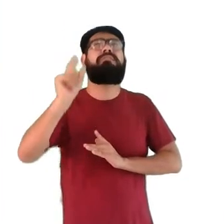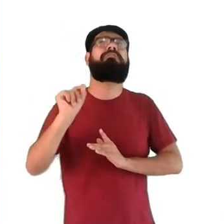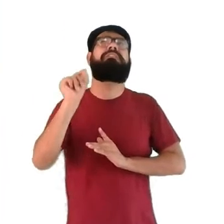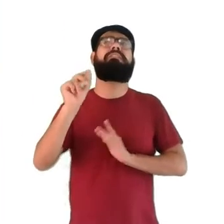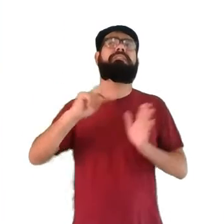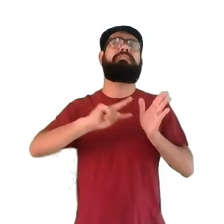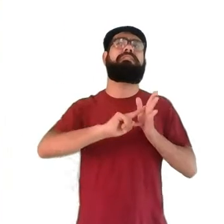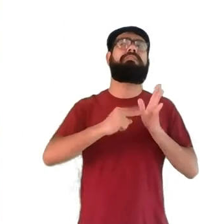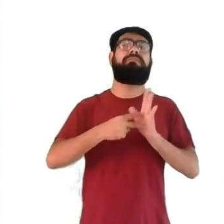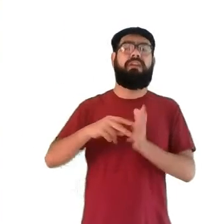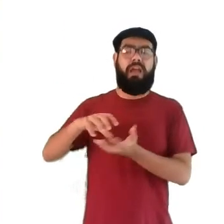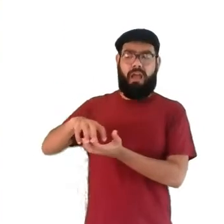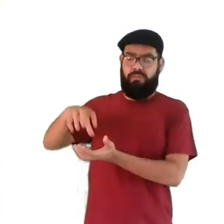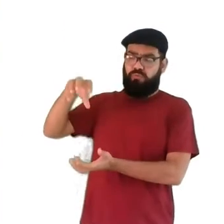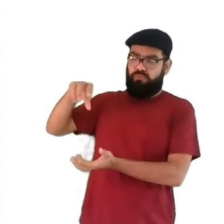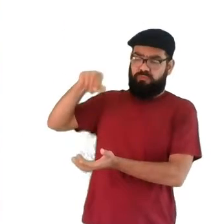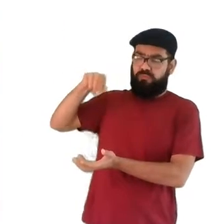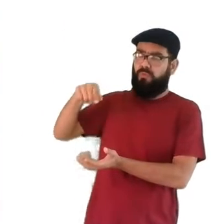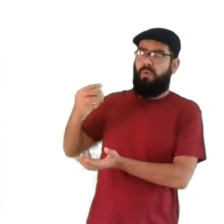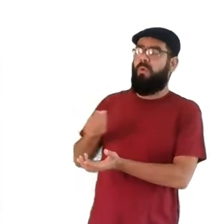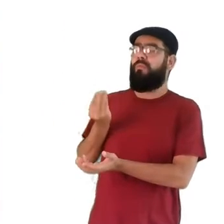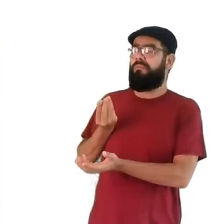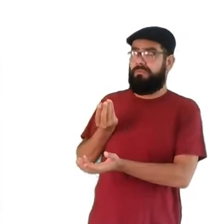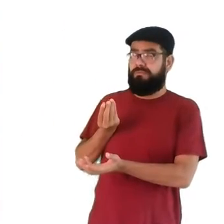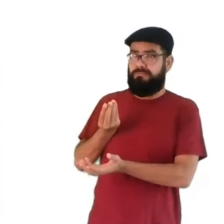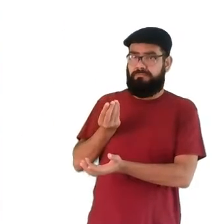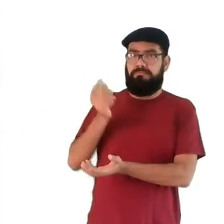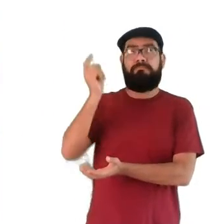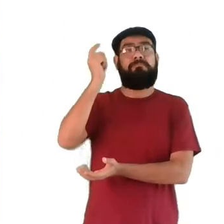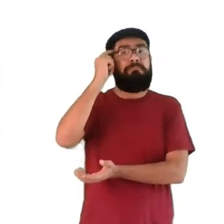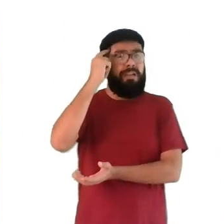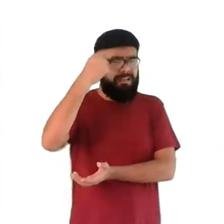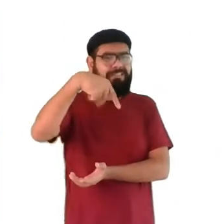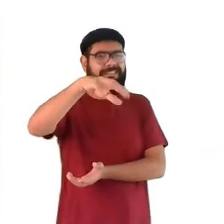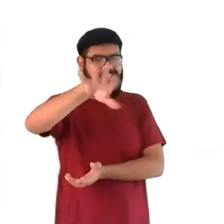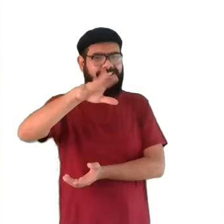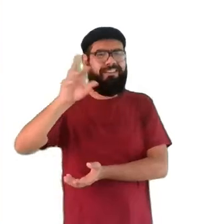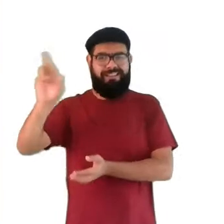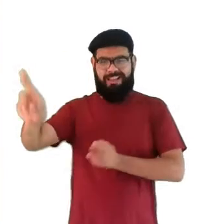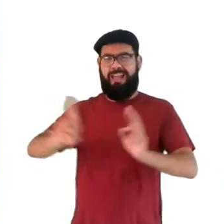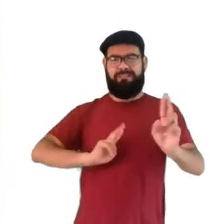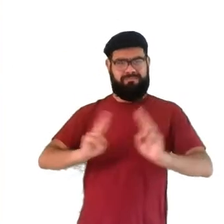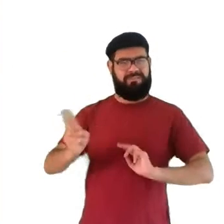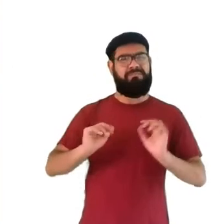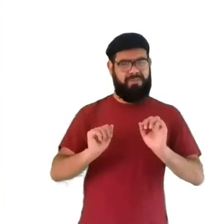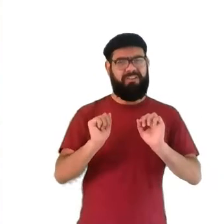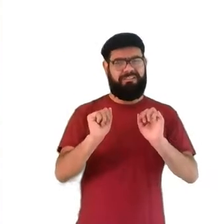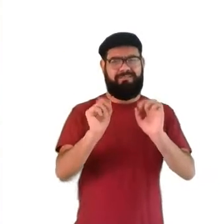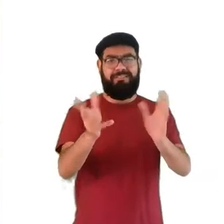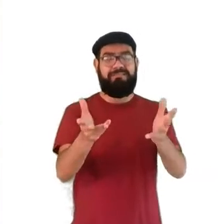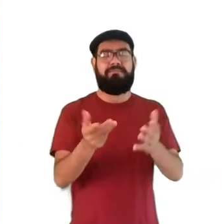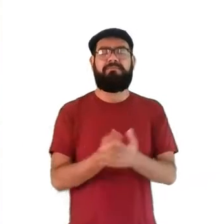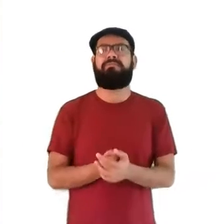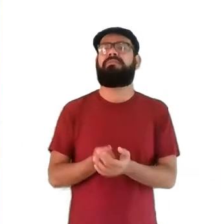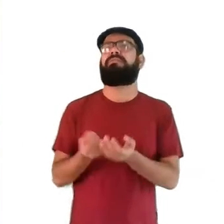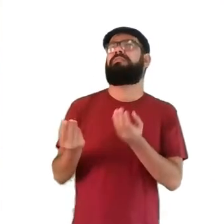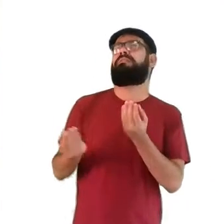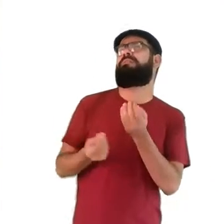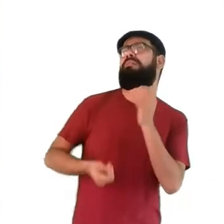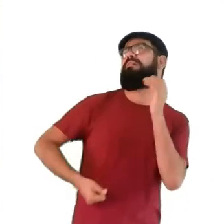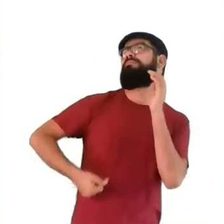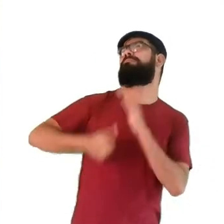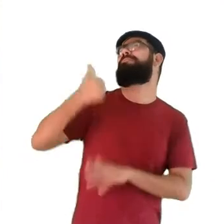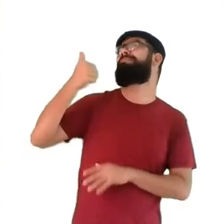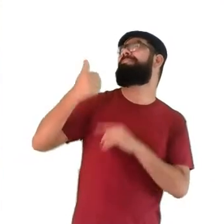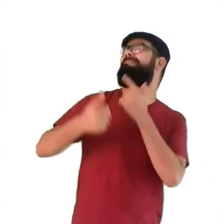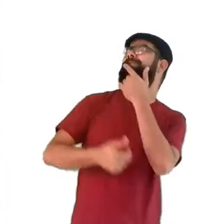Já pensem aí, se quiserem responder, já coloca aí no chat que o professor Kim vai me falar, tá bom? Então, o primeiro questionamento, o que